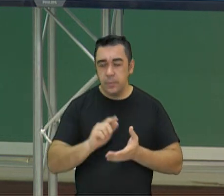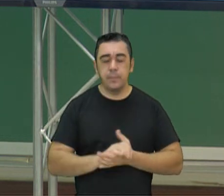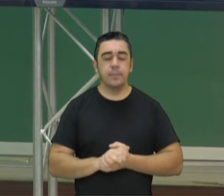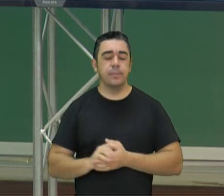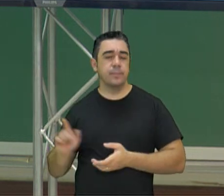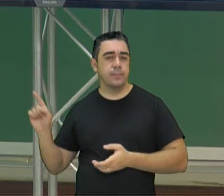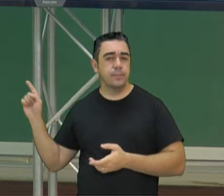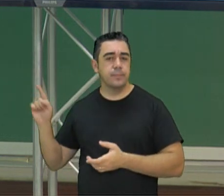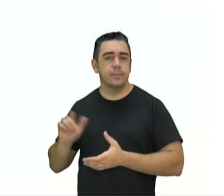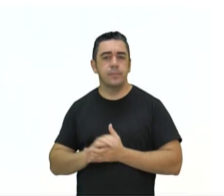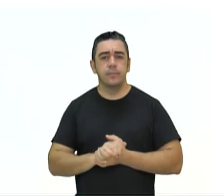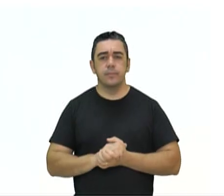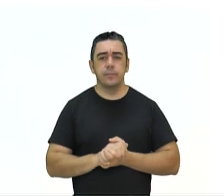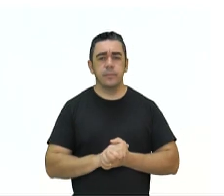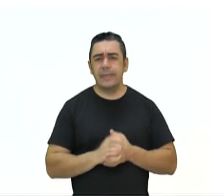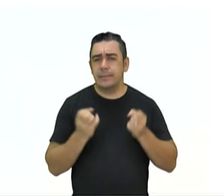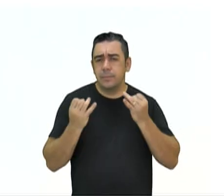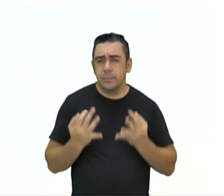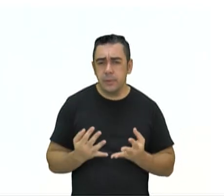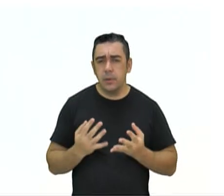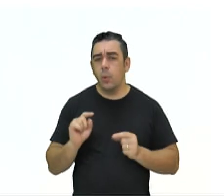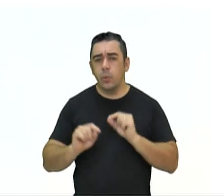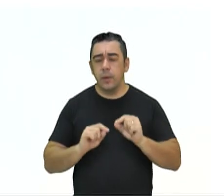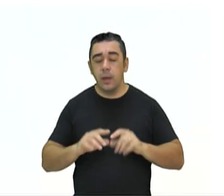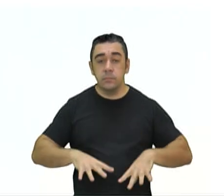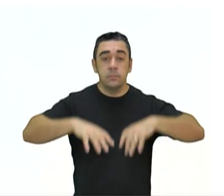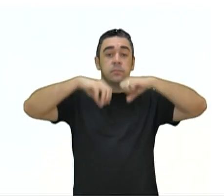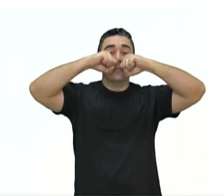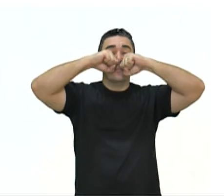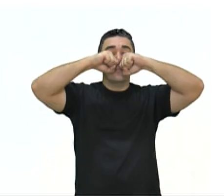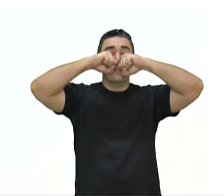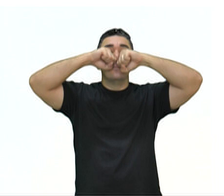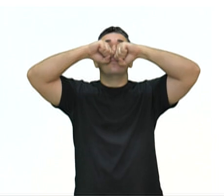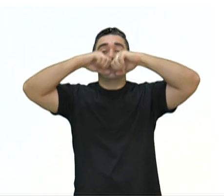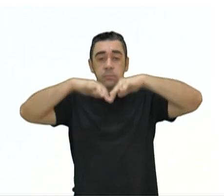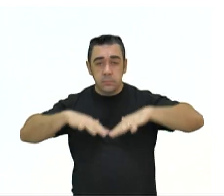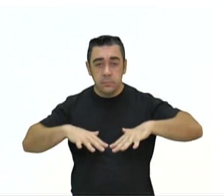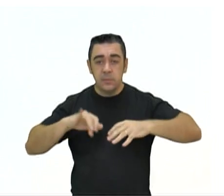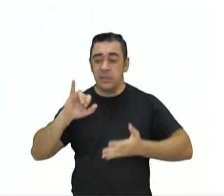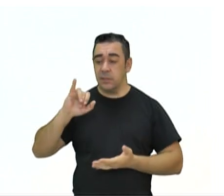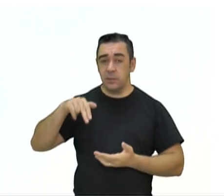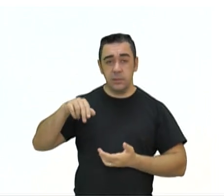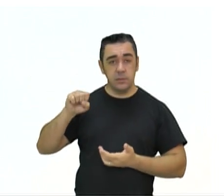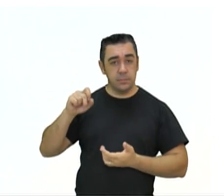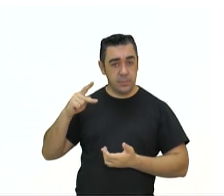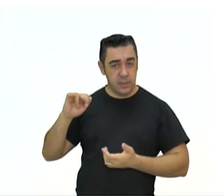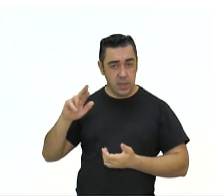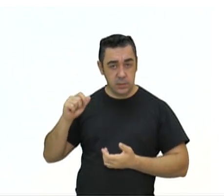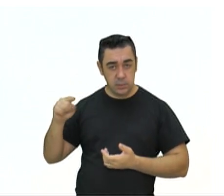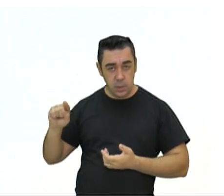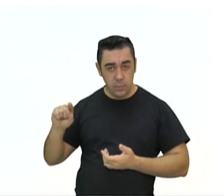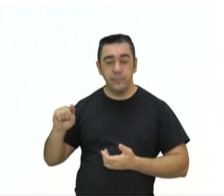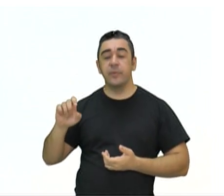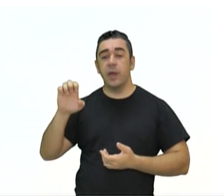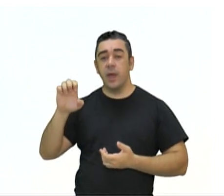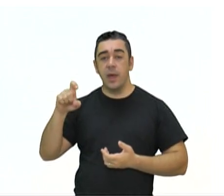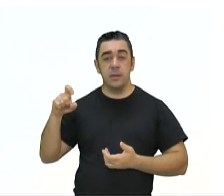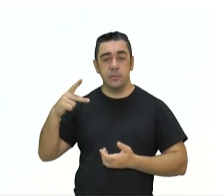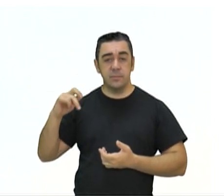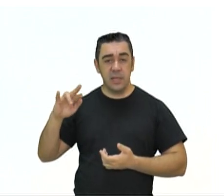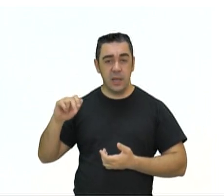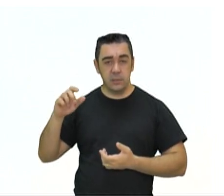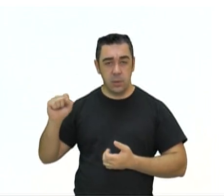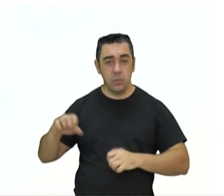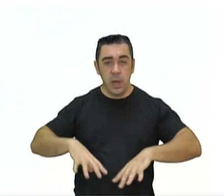fala sobre o quê? Definir inspiração e expiração. Então, vocês vão colocar lá o que é inspiração e o que é